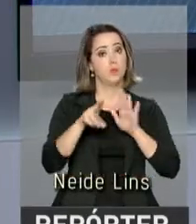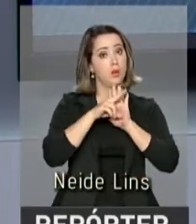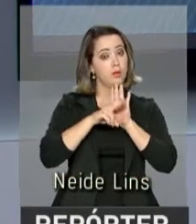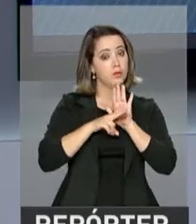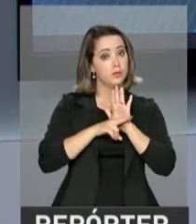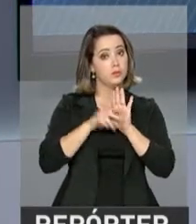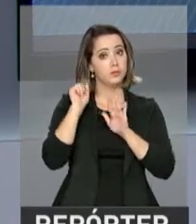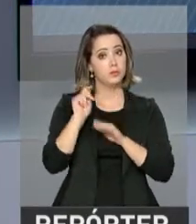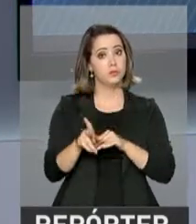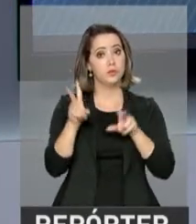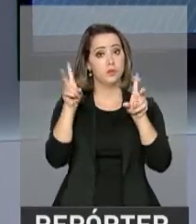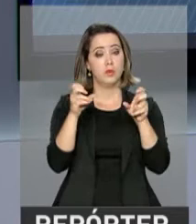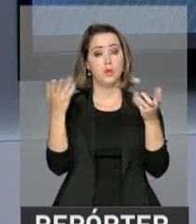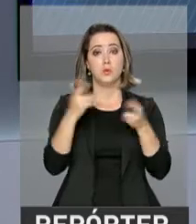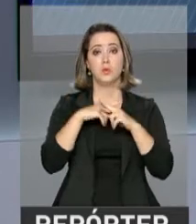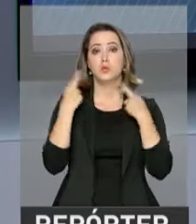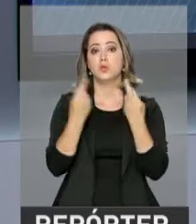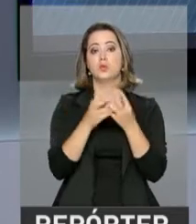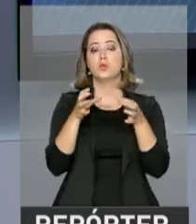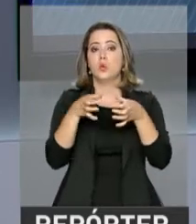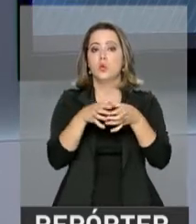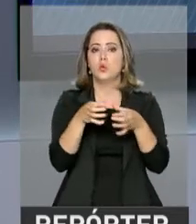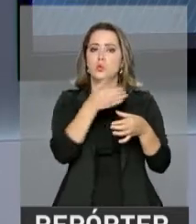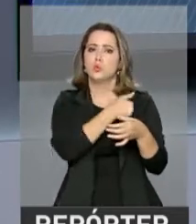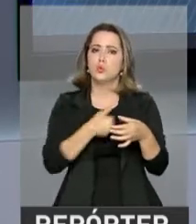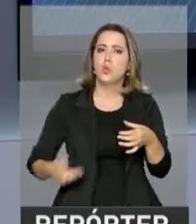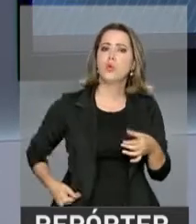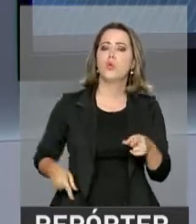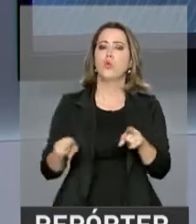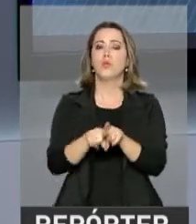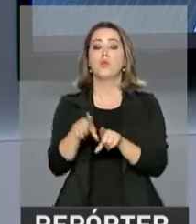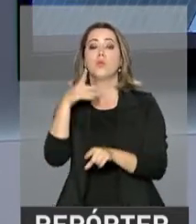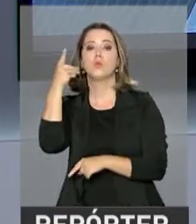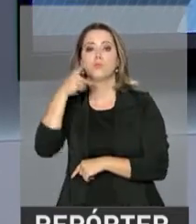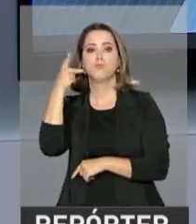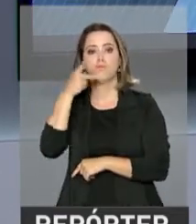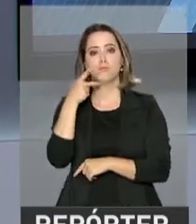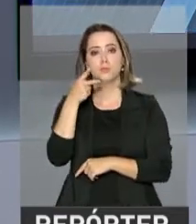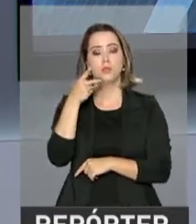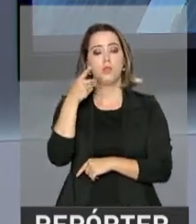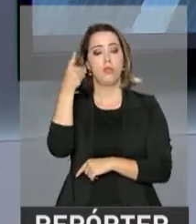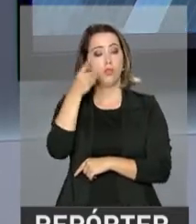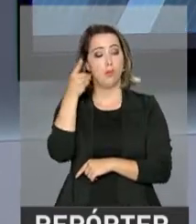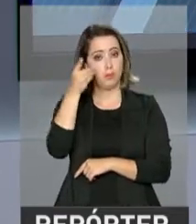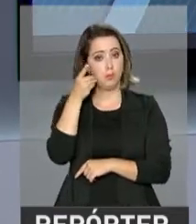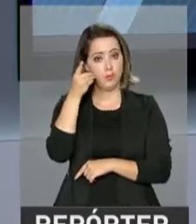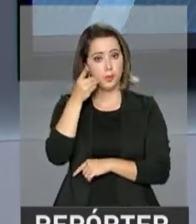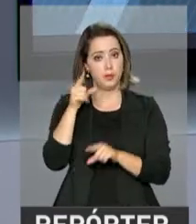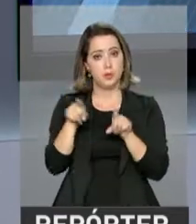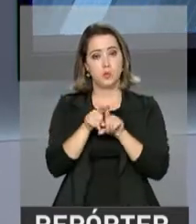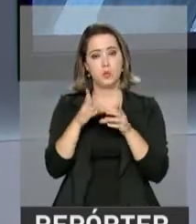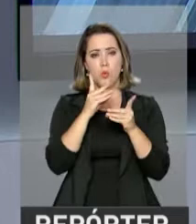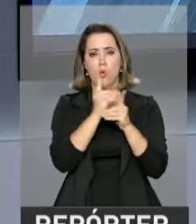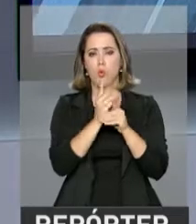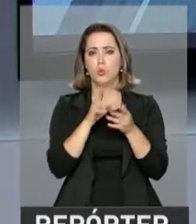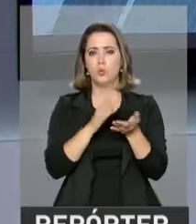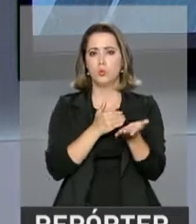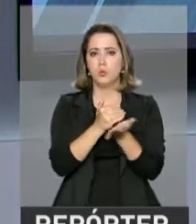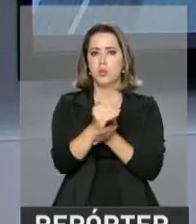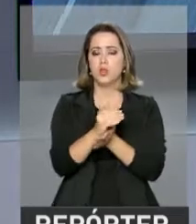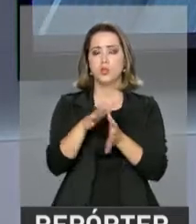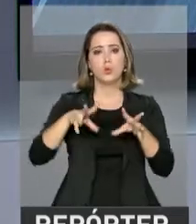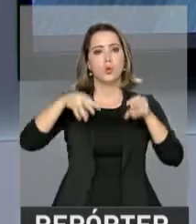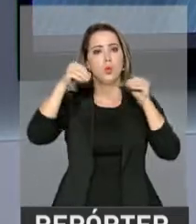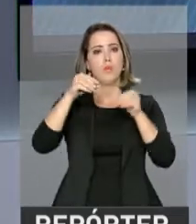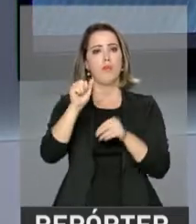da previdência foi o tema de reuniões hoje entre o governo e parlamentares o dia começou com um encontro no palácio da alvorada que